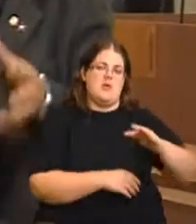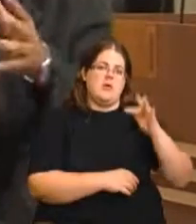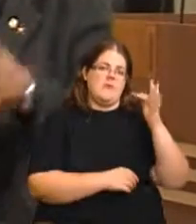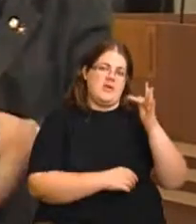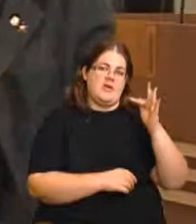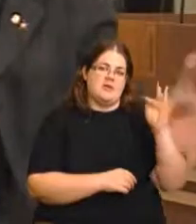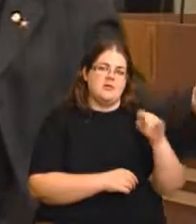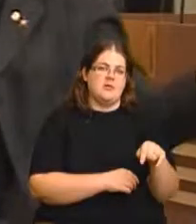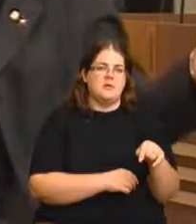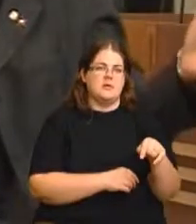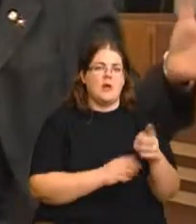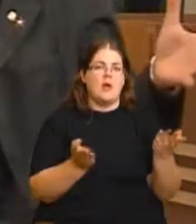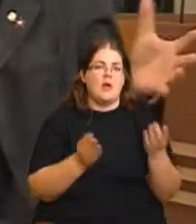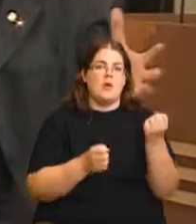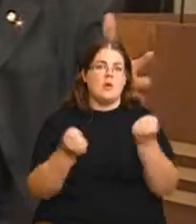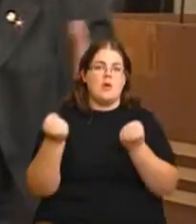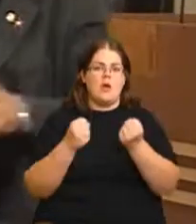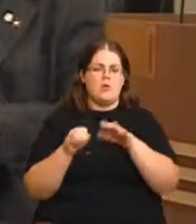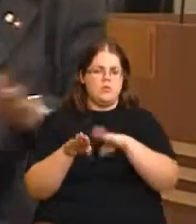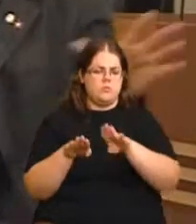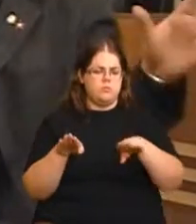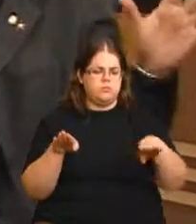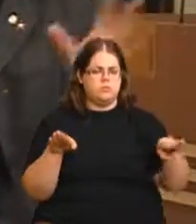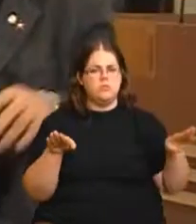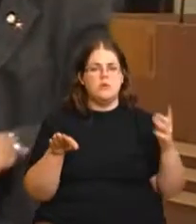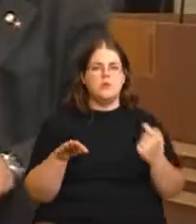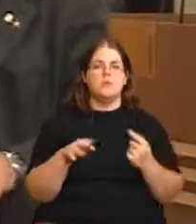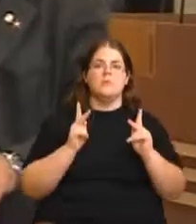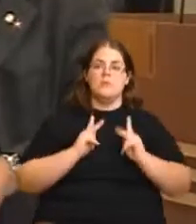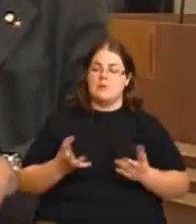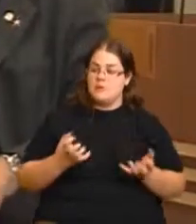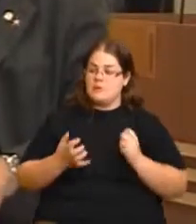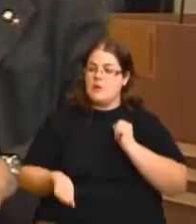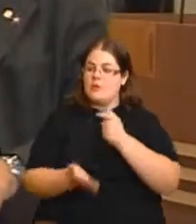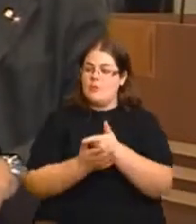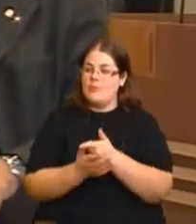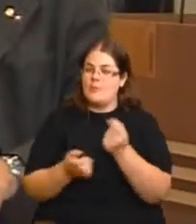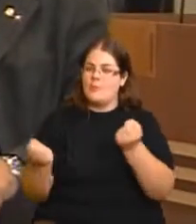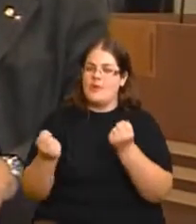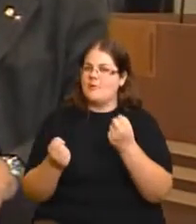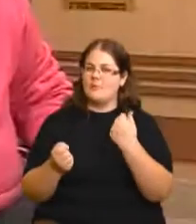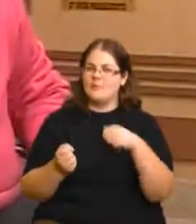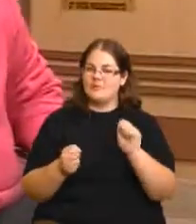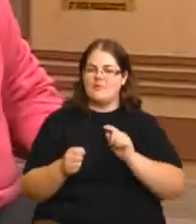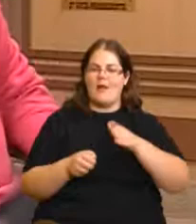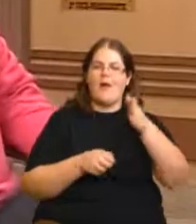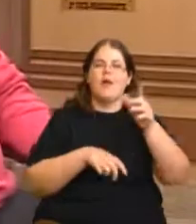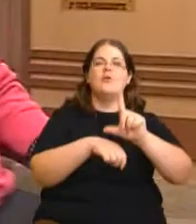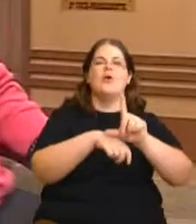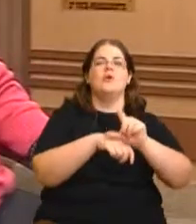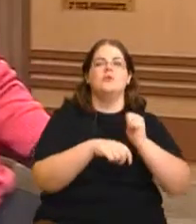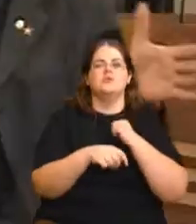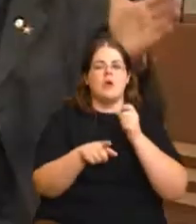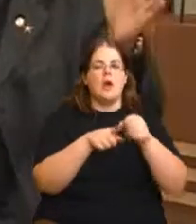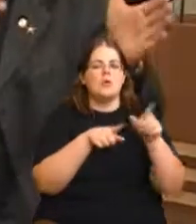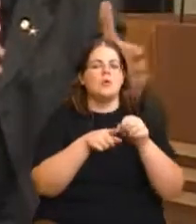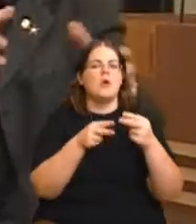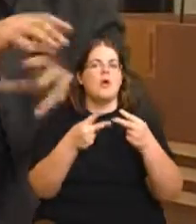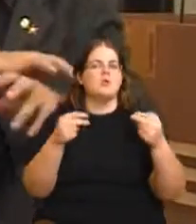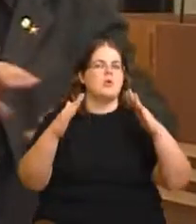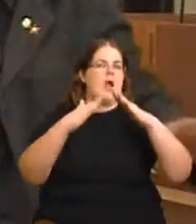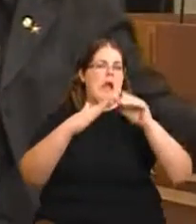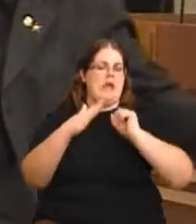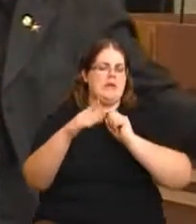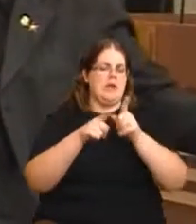agora o canteiro de garagem de carro. É vender carro, é só ir para Duque de Caxias. Quem quer comprar carro não precisa ir na revenda, só ir no não canteiro. Precisa ter concessionária, não precisa alugar prédio,